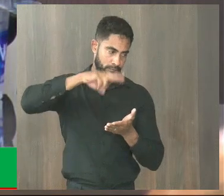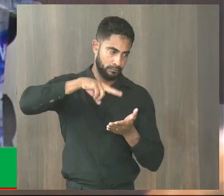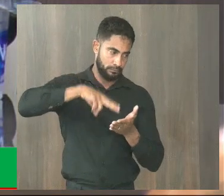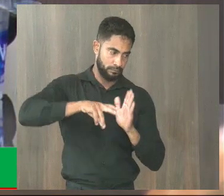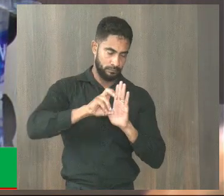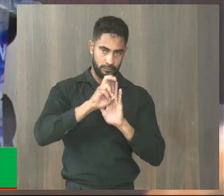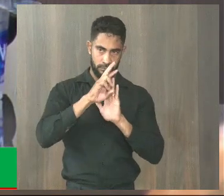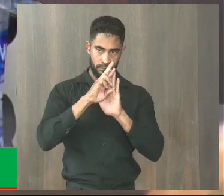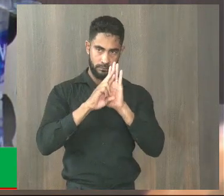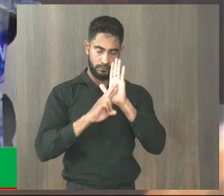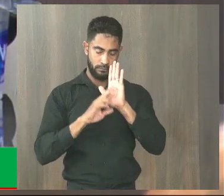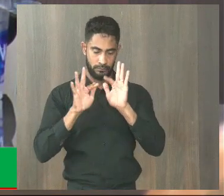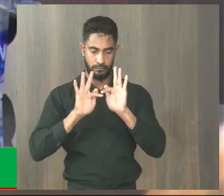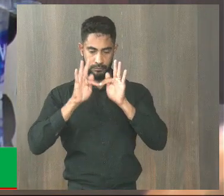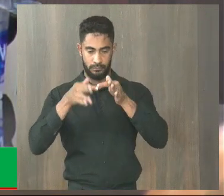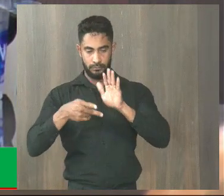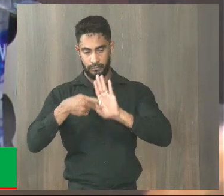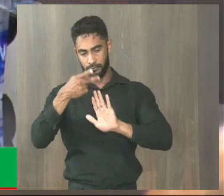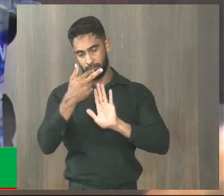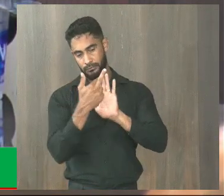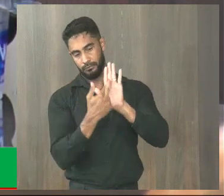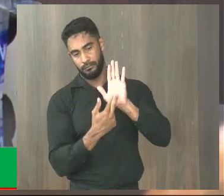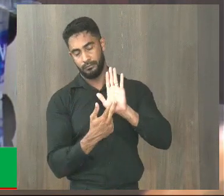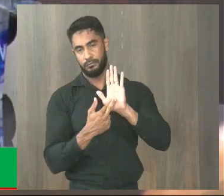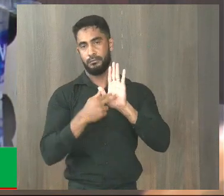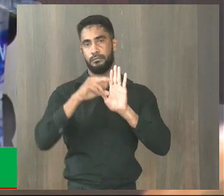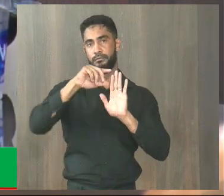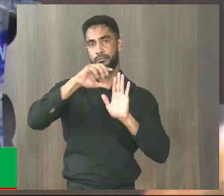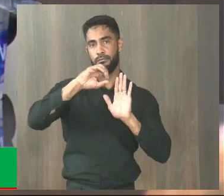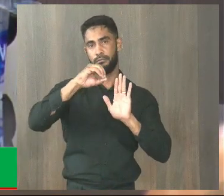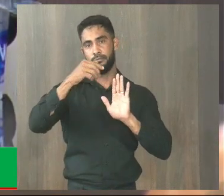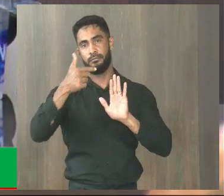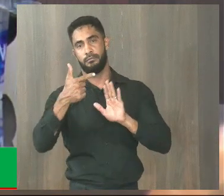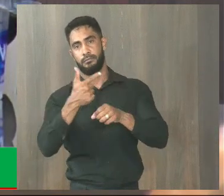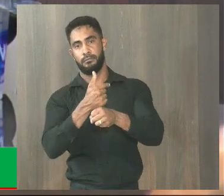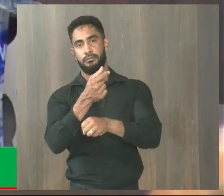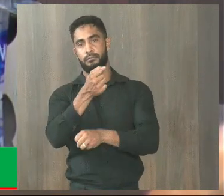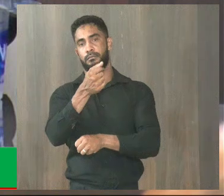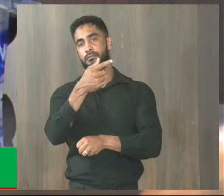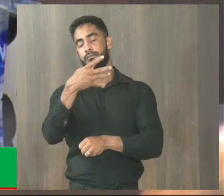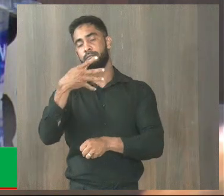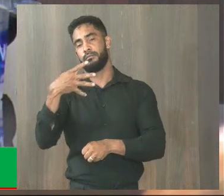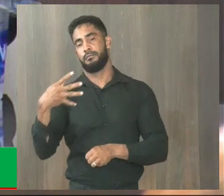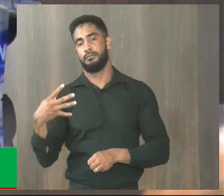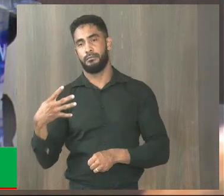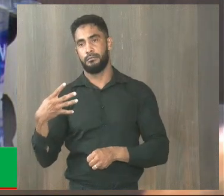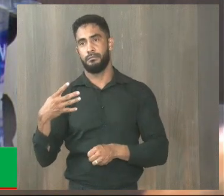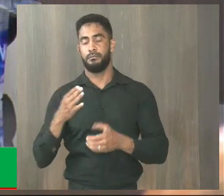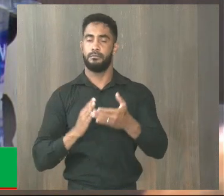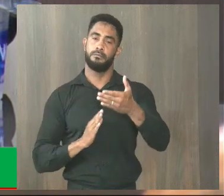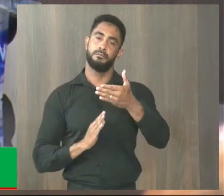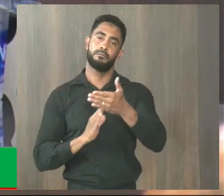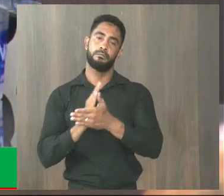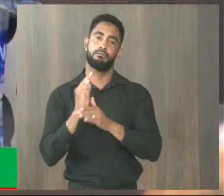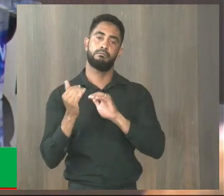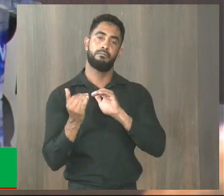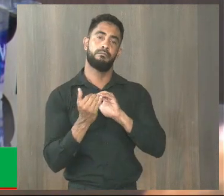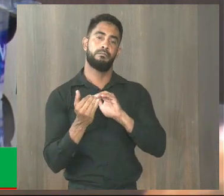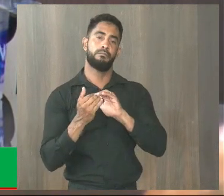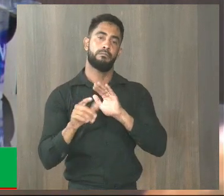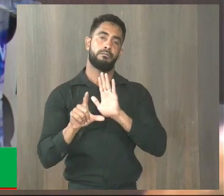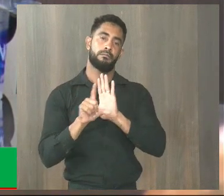da redação final do projeto de resolução 002/2024, que deu forma ao projeto aprovado segundo a